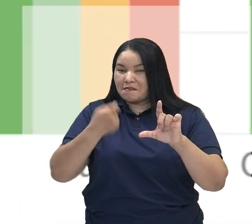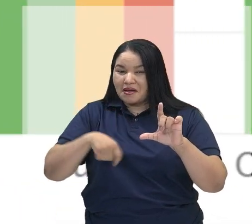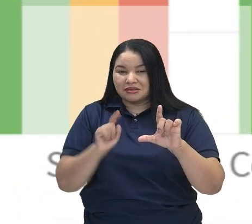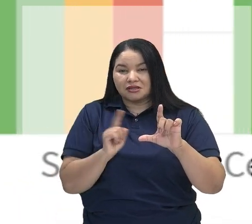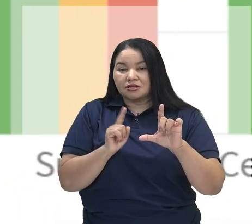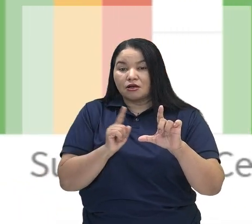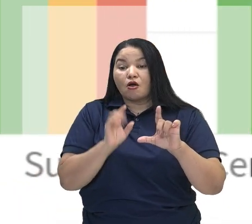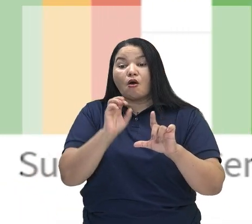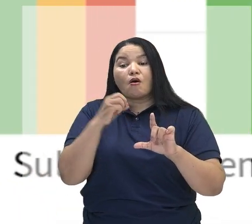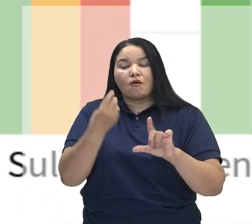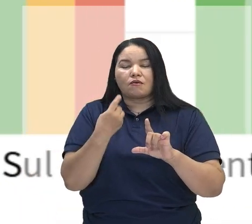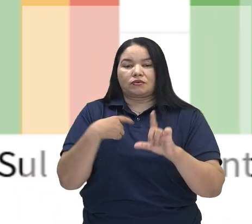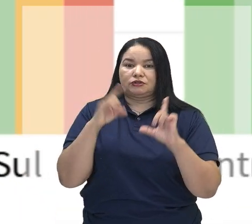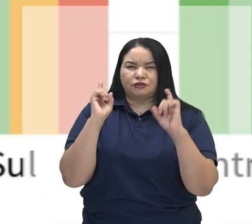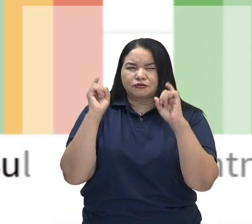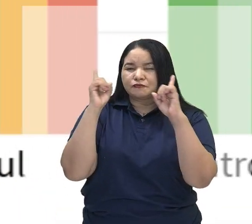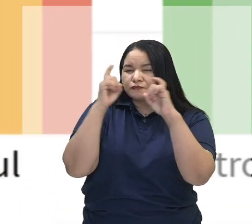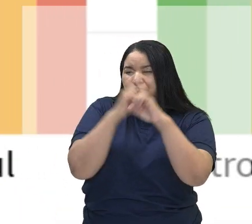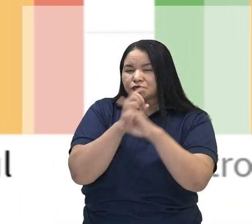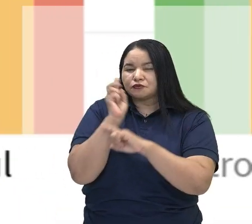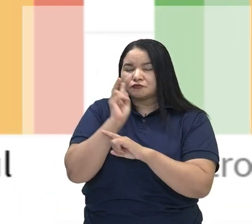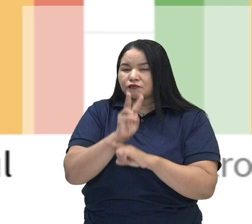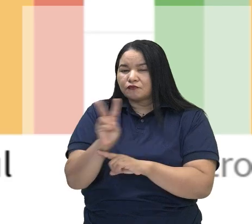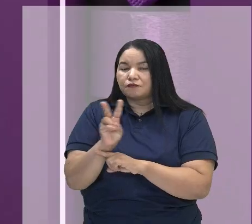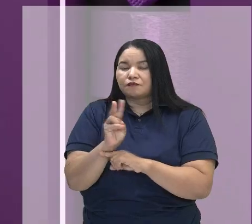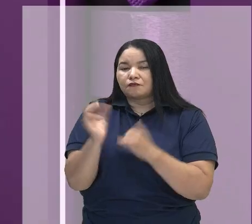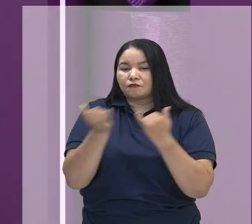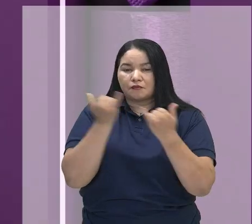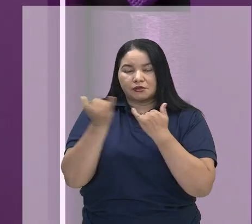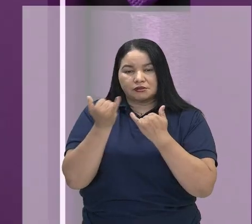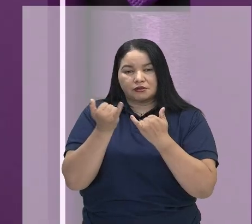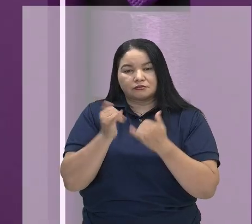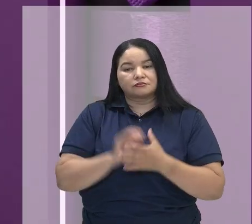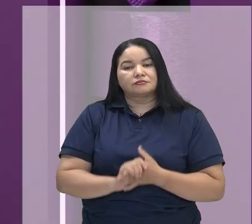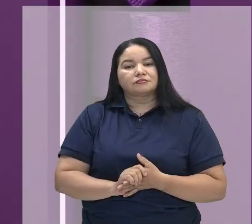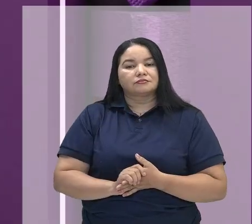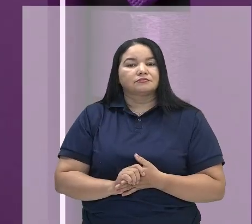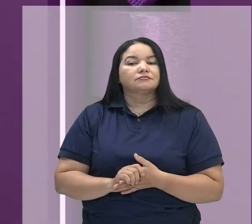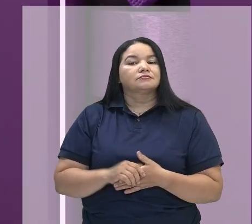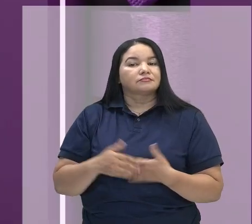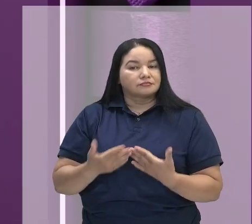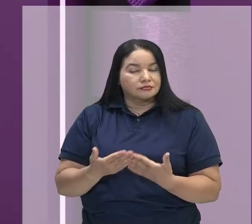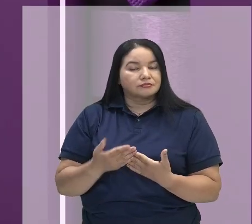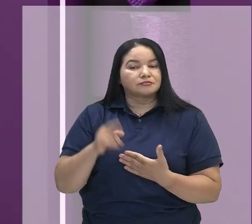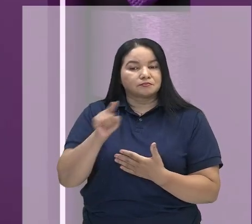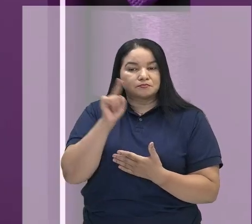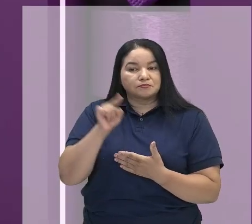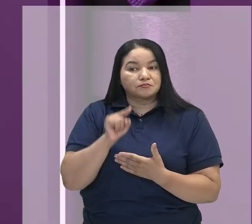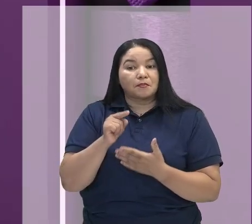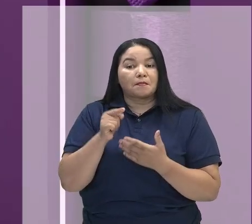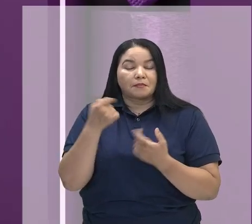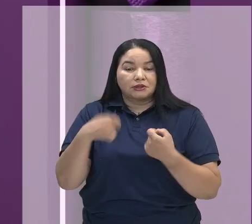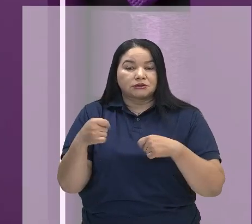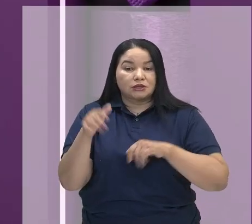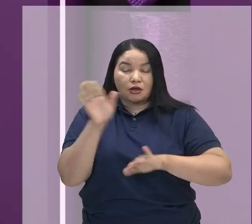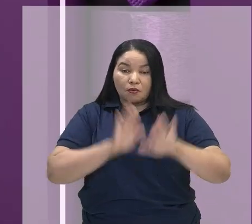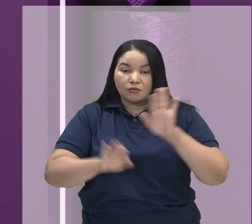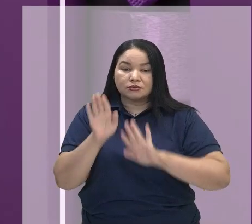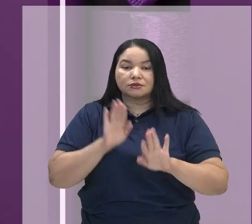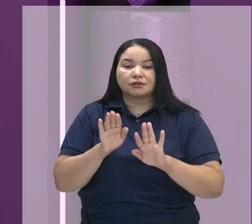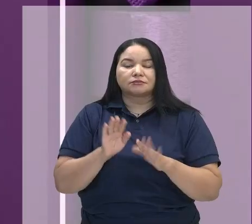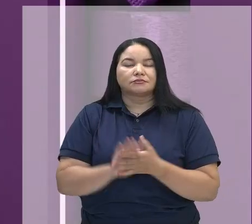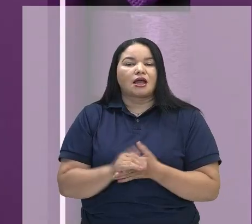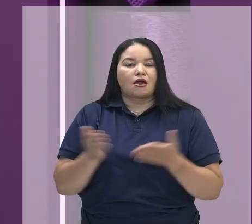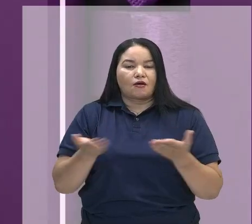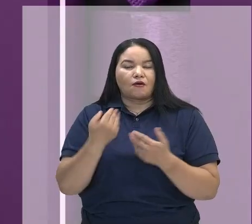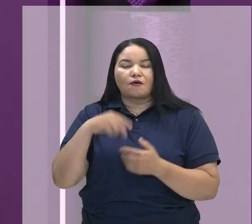que dificultem a visualização da informação? Ok, então com esses cuidados, agora nós vamos verificar